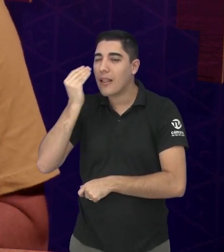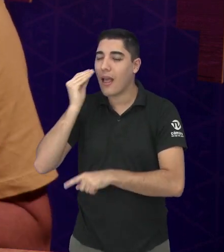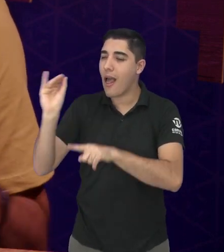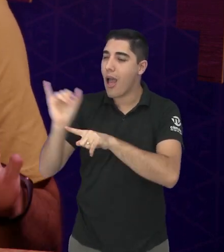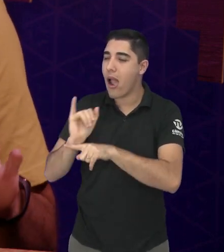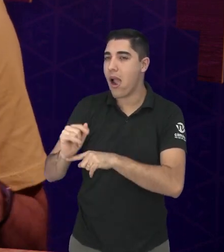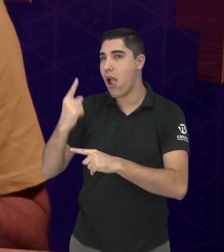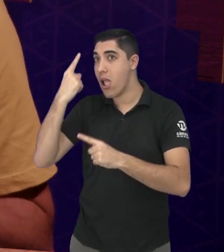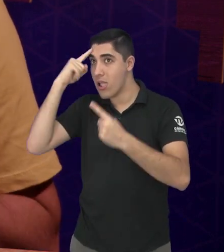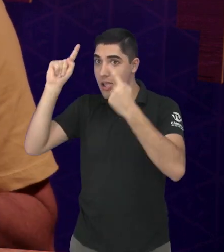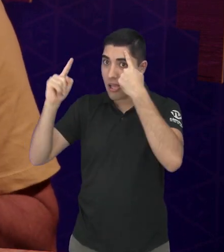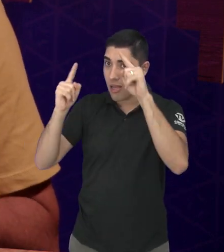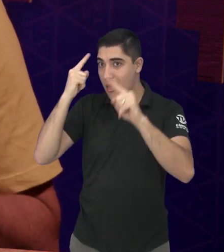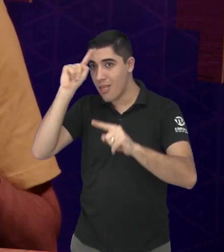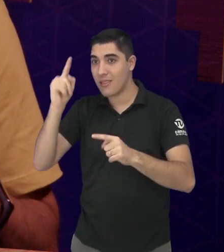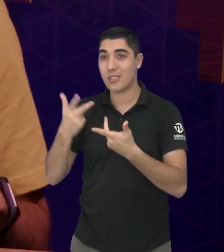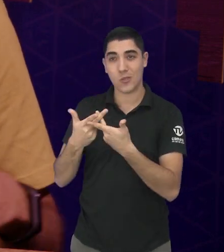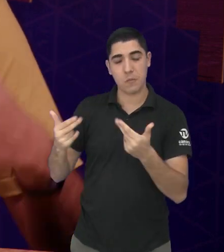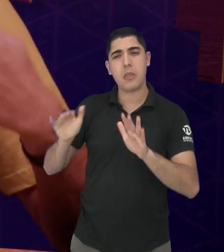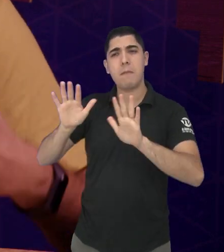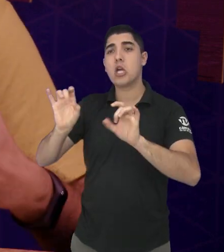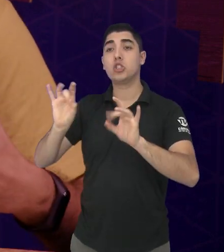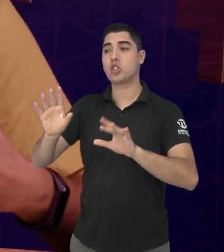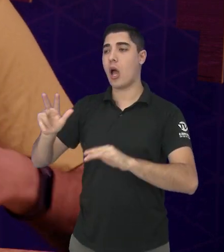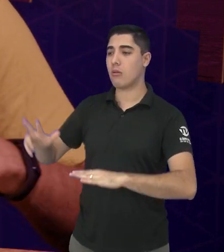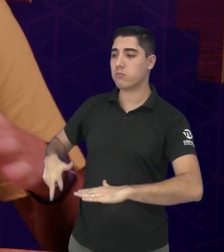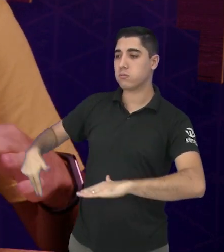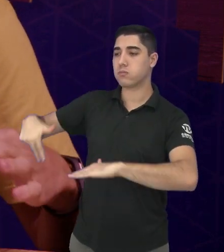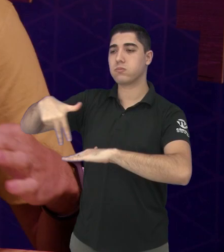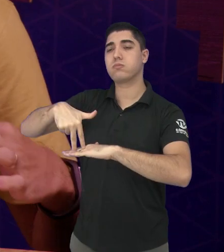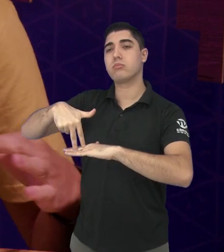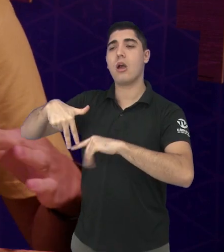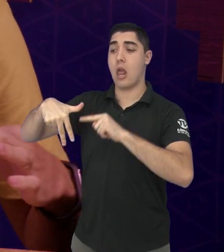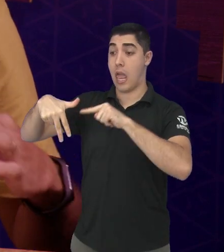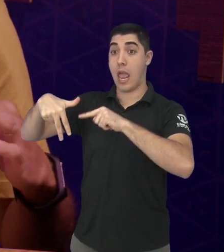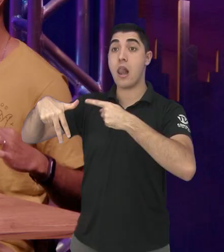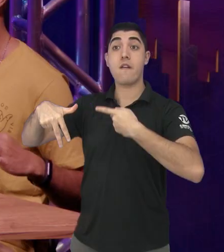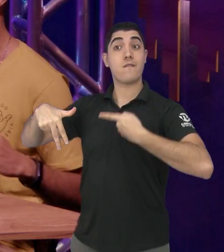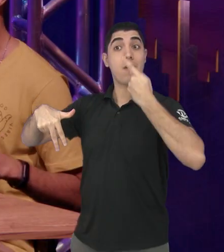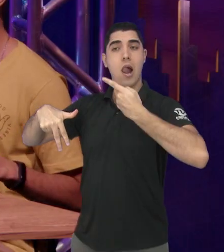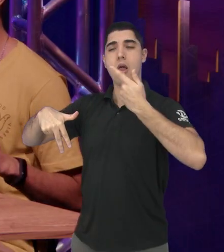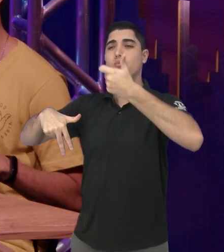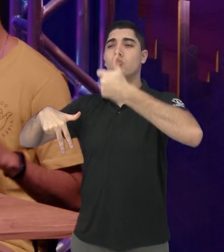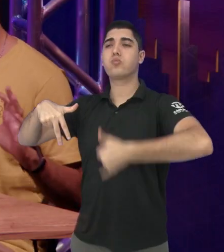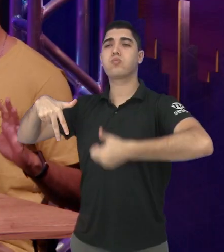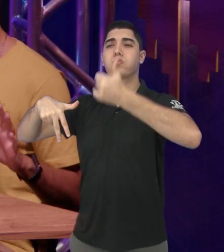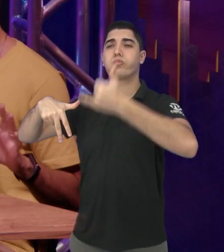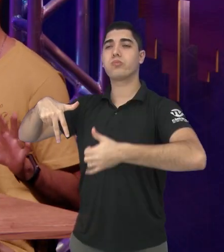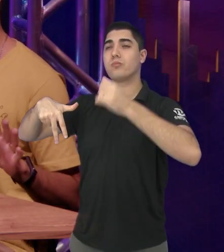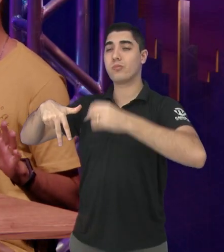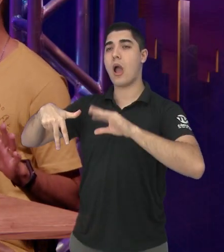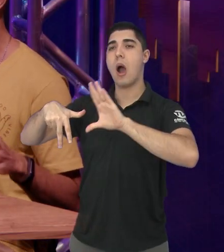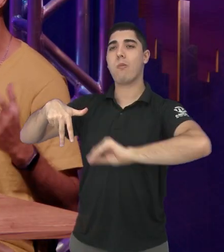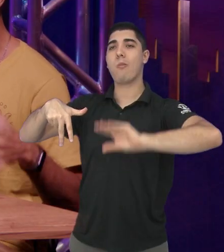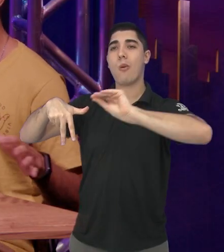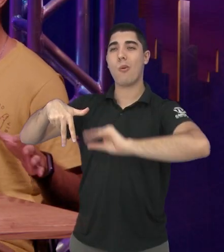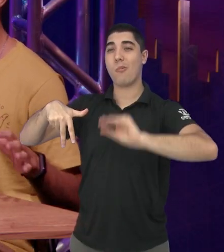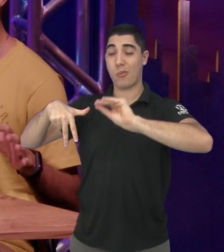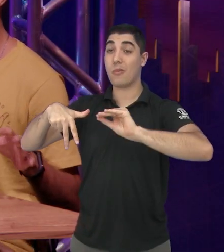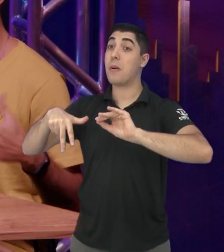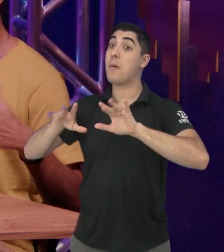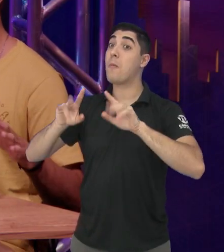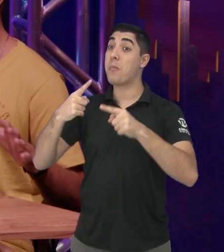que mais do que nunca uma apresentação oral vai ser necessária. Exato. Entendeu? Porque o ChatGPT dá